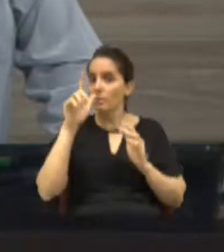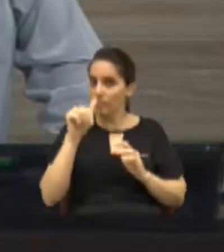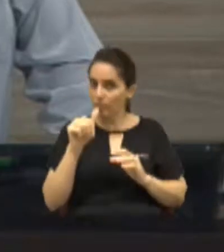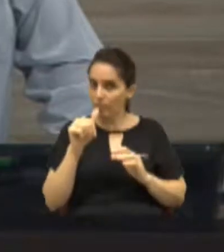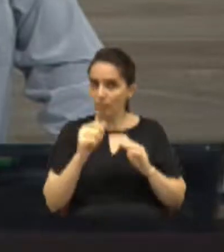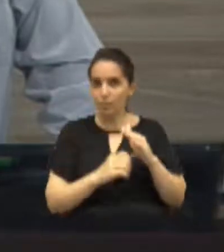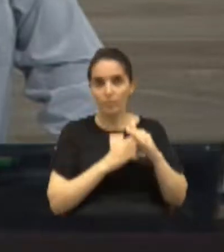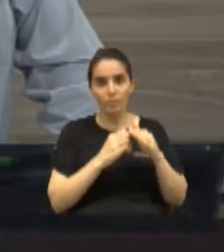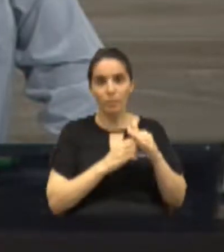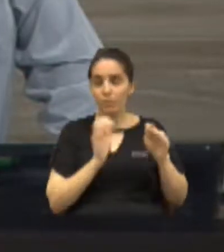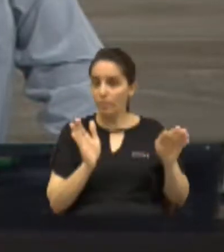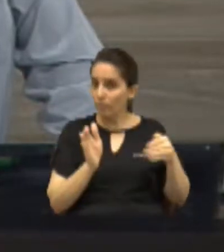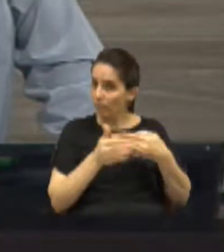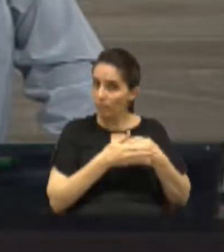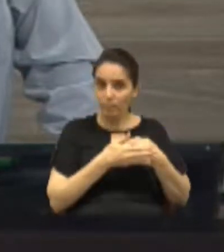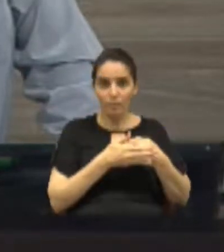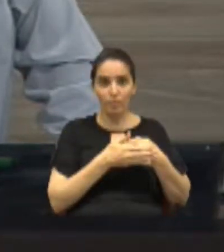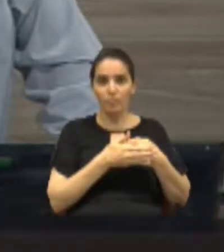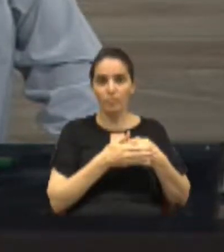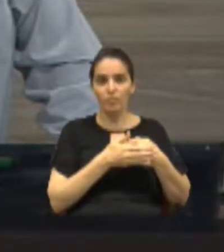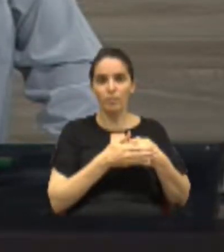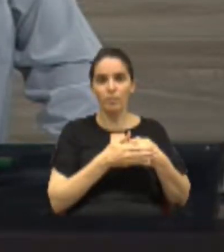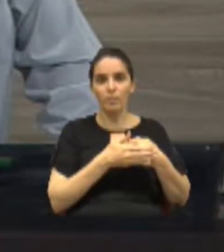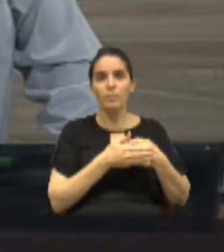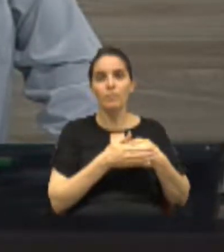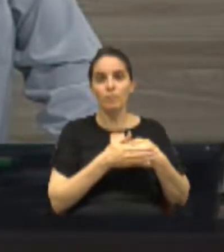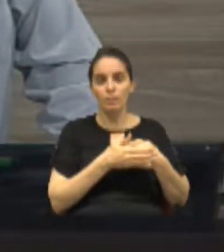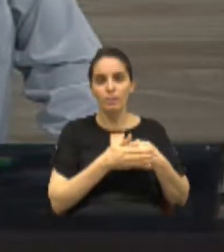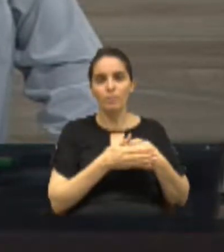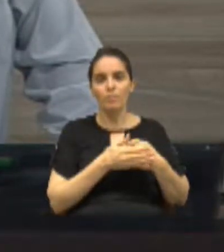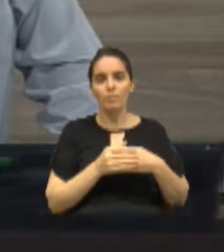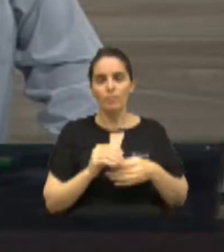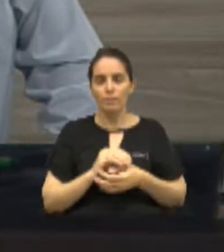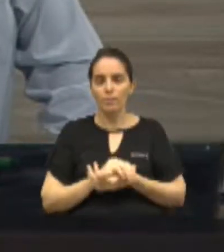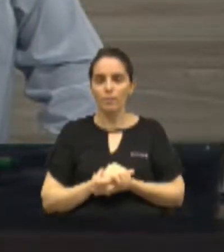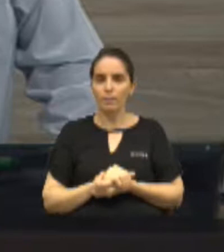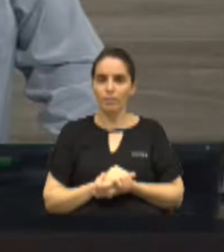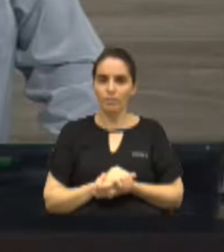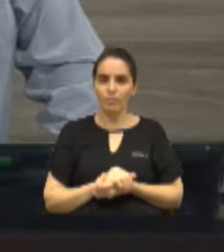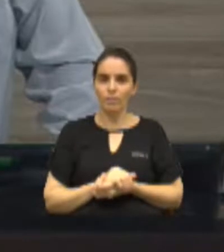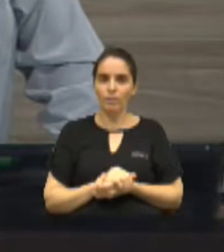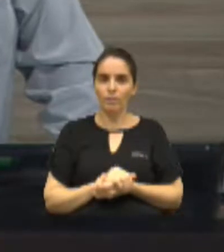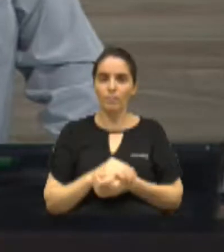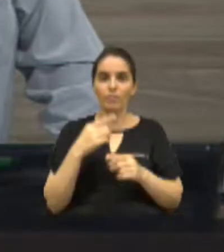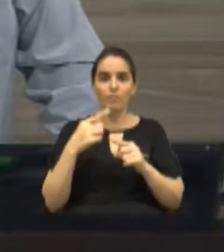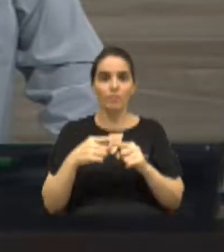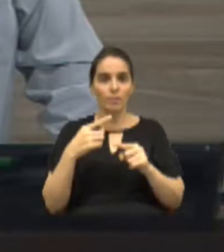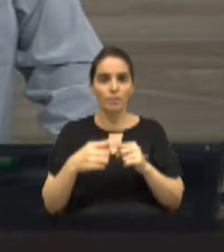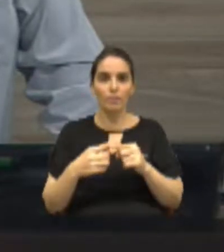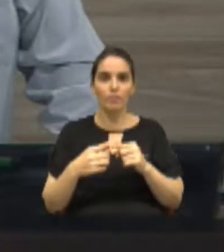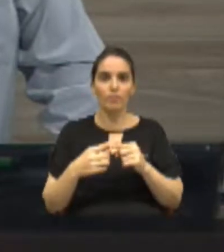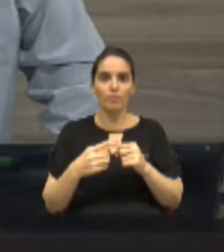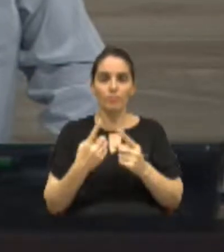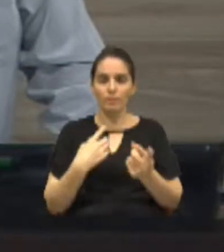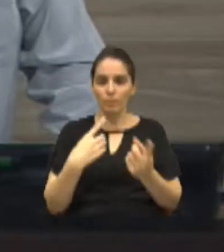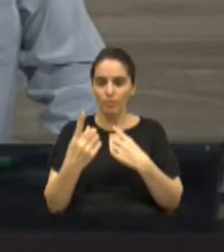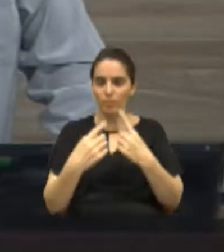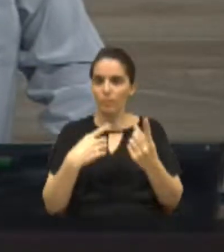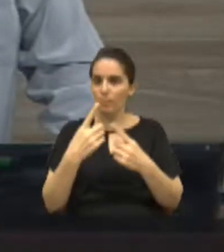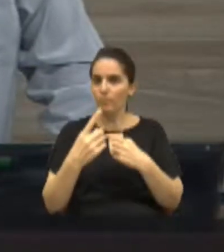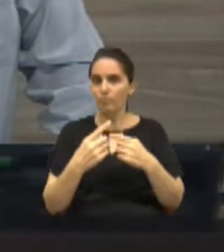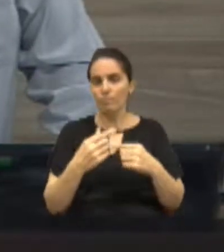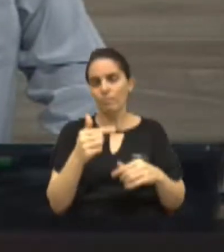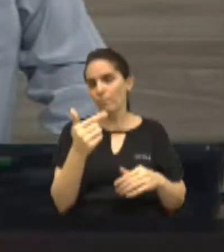simplesmente fechou a fábrica, depois tudo pronto. E devido à estrada de servidão que não